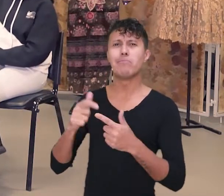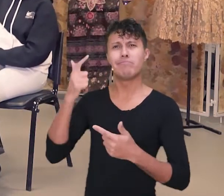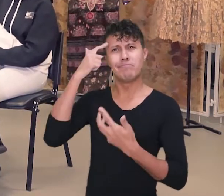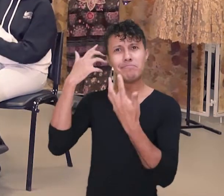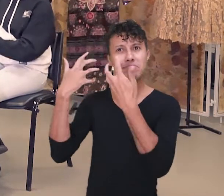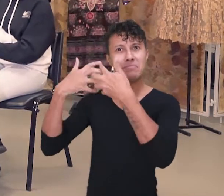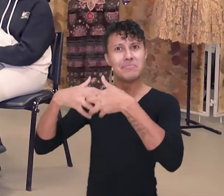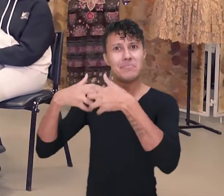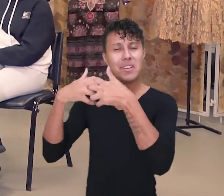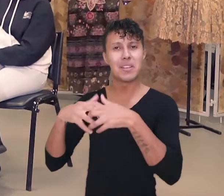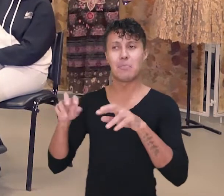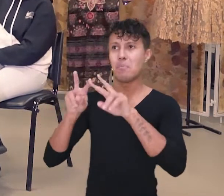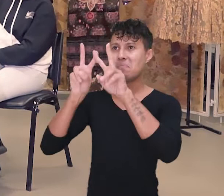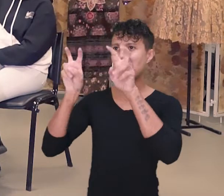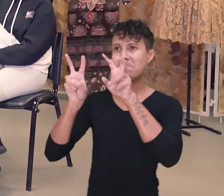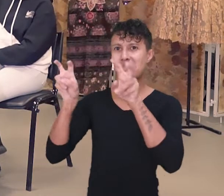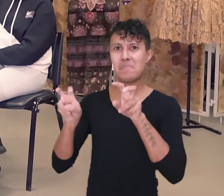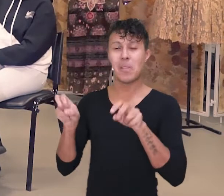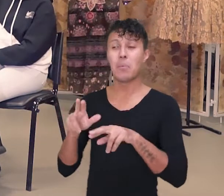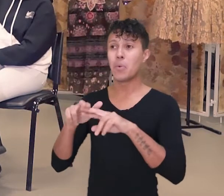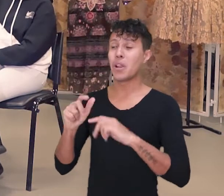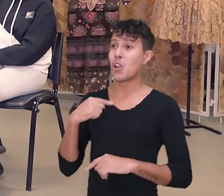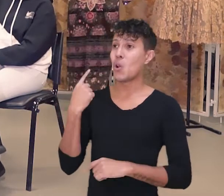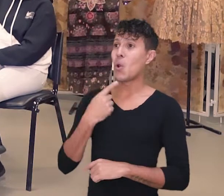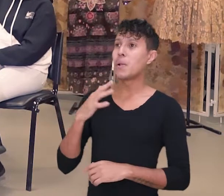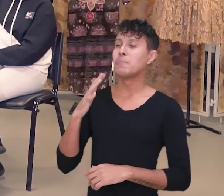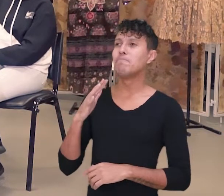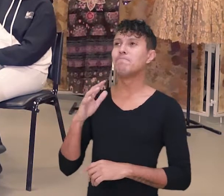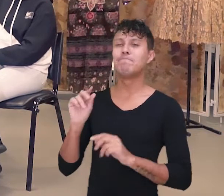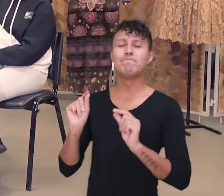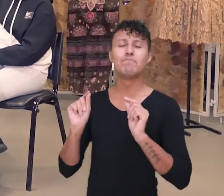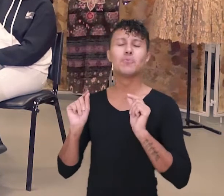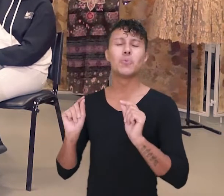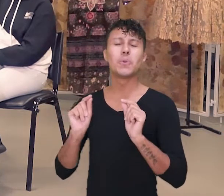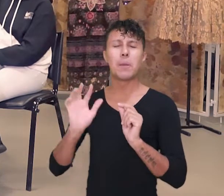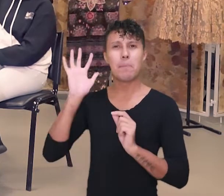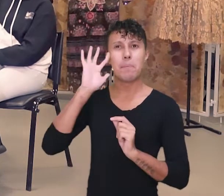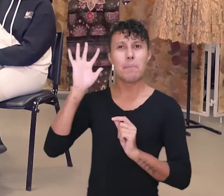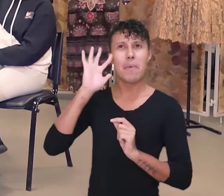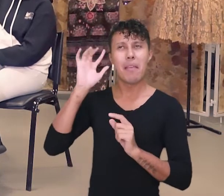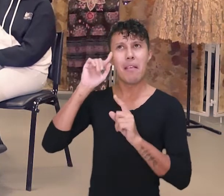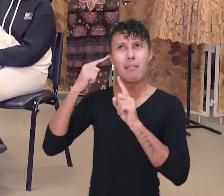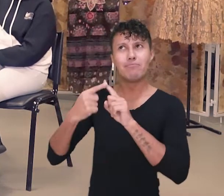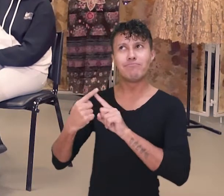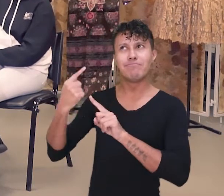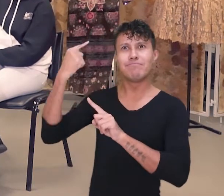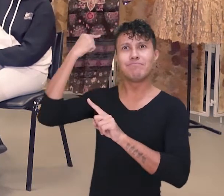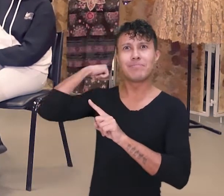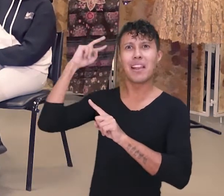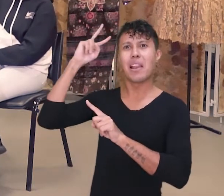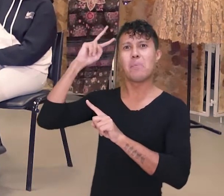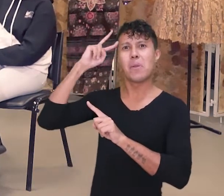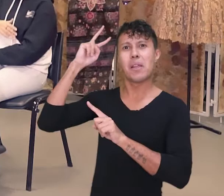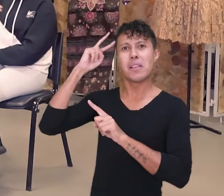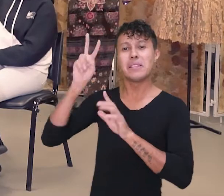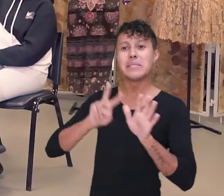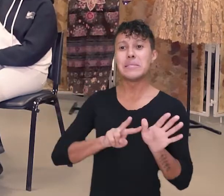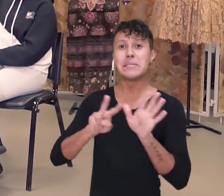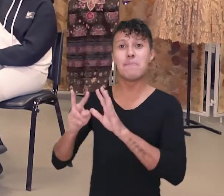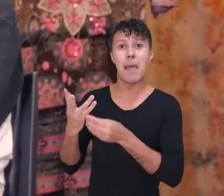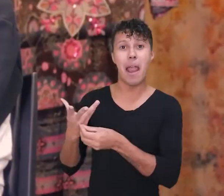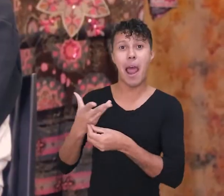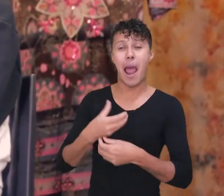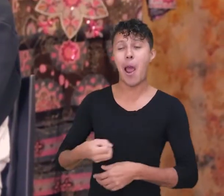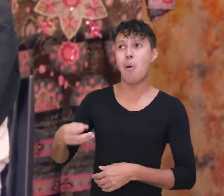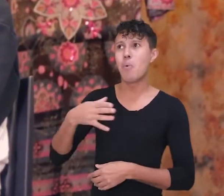ou repensar, né, as questões, porque eu acho que quando a gente traz a lembrança da Semana de Arte Moderna, os artistas